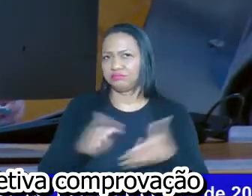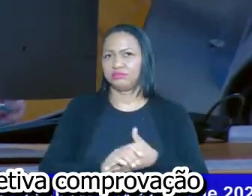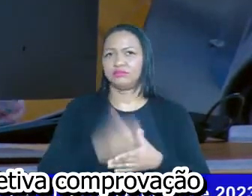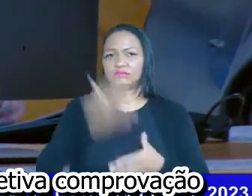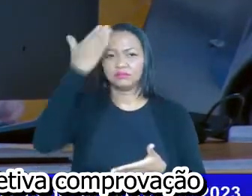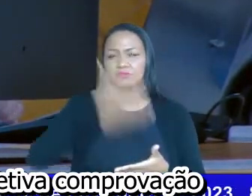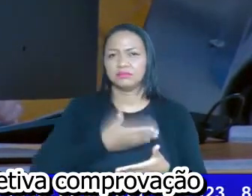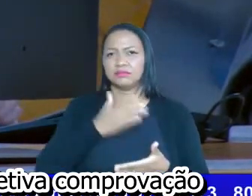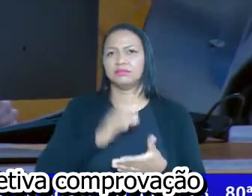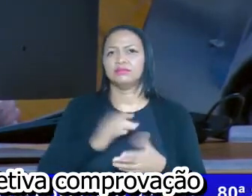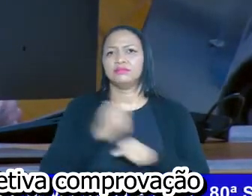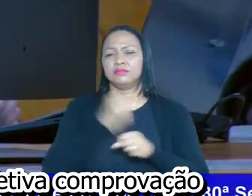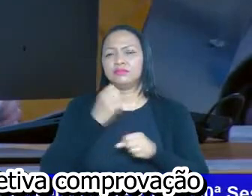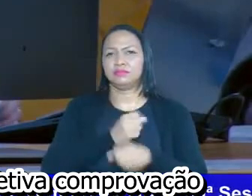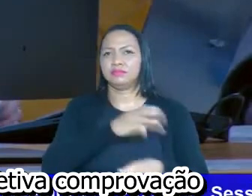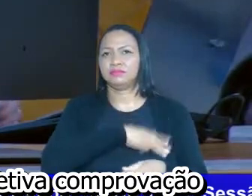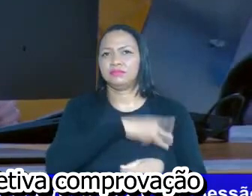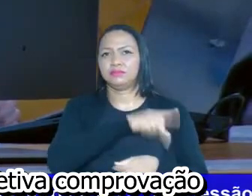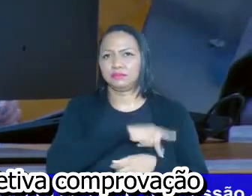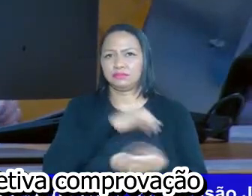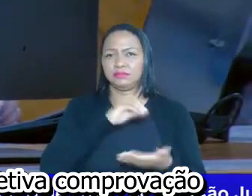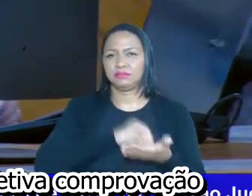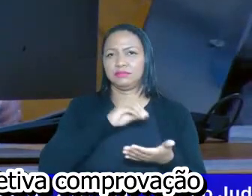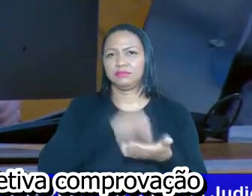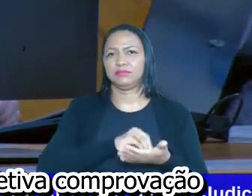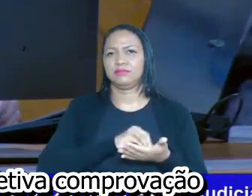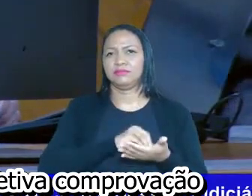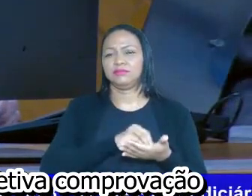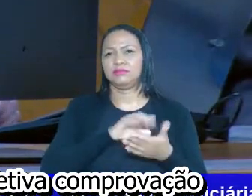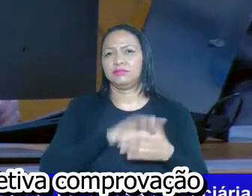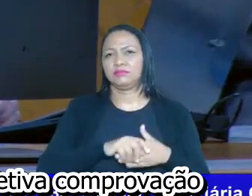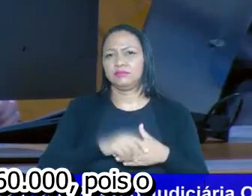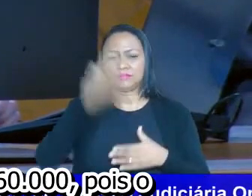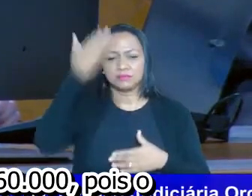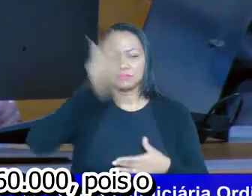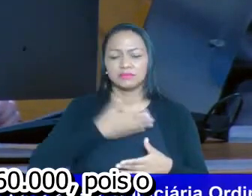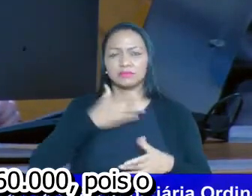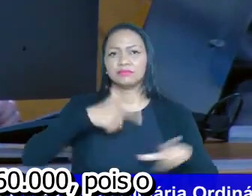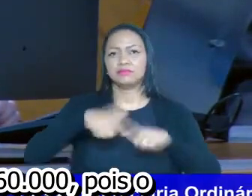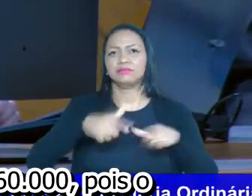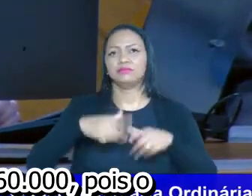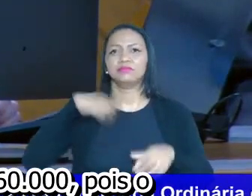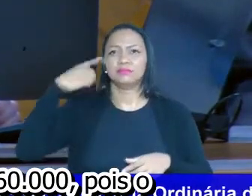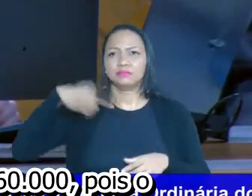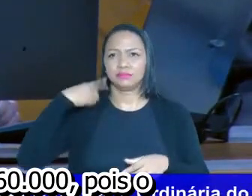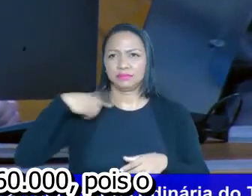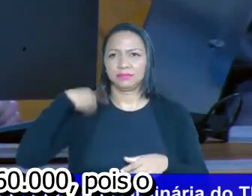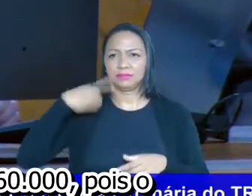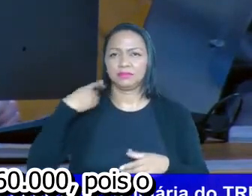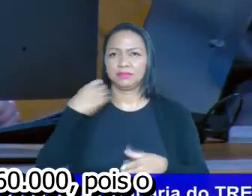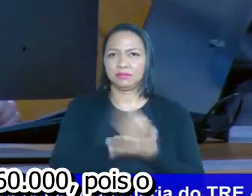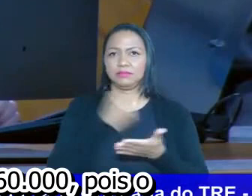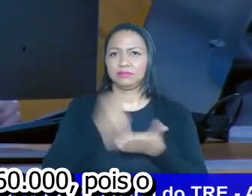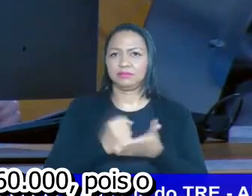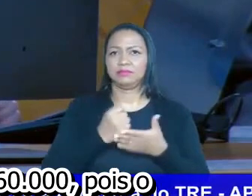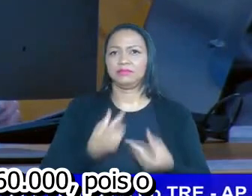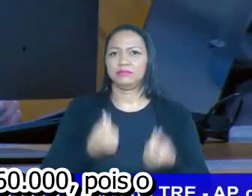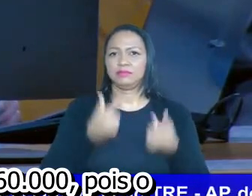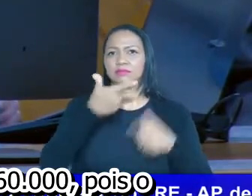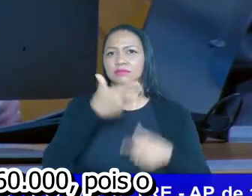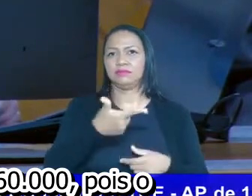contas. O Ministério Público Eleitoral ele destacou a ausência de efetiva comprovação de serviços advocatícios contratados pelo valor